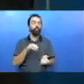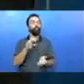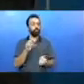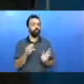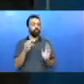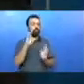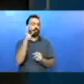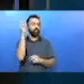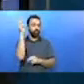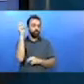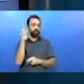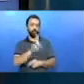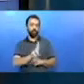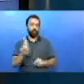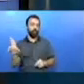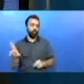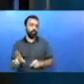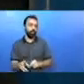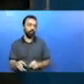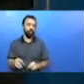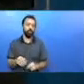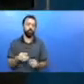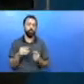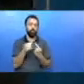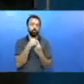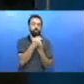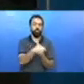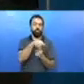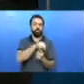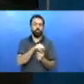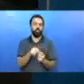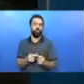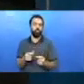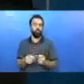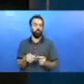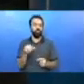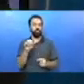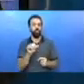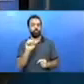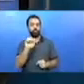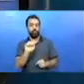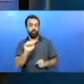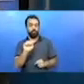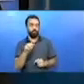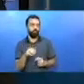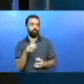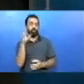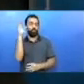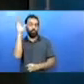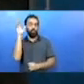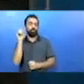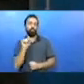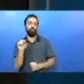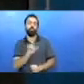nascem outras frutas. Olham, esta é a banana, que termina com uma laranja, com A. E qual é o nome desta árvore